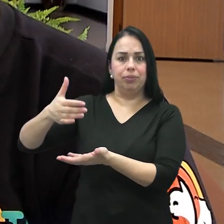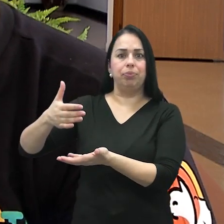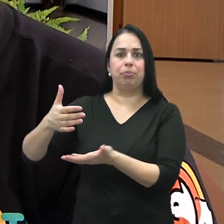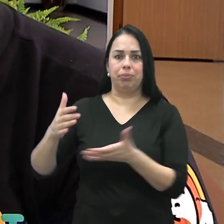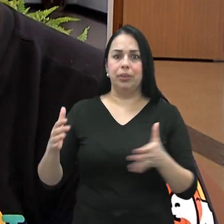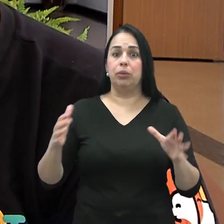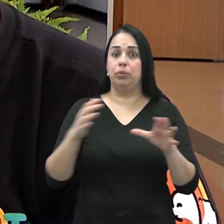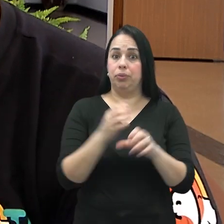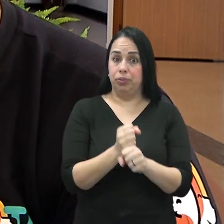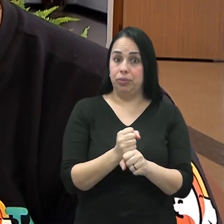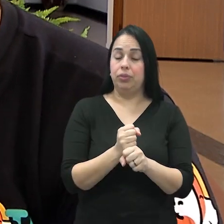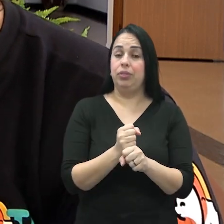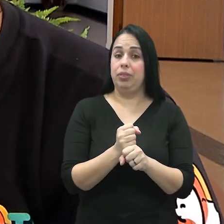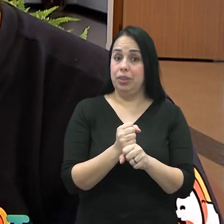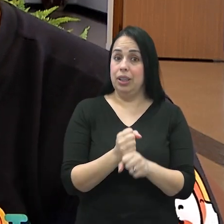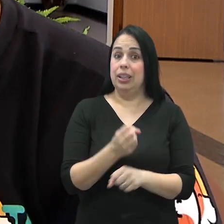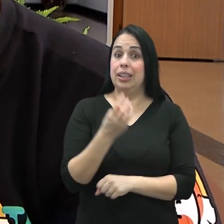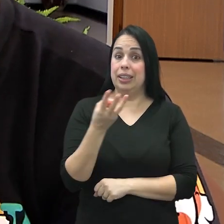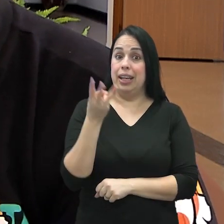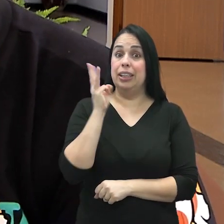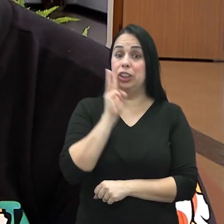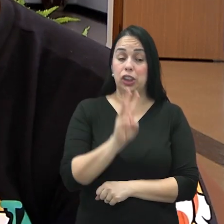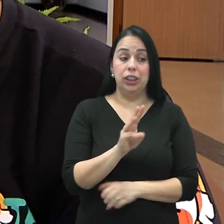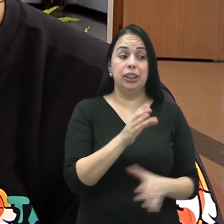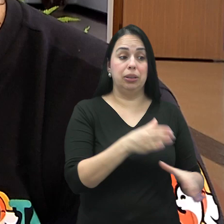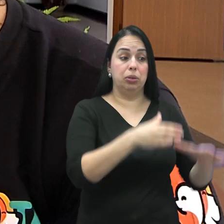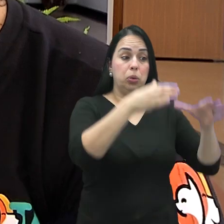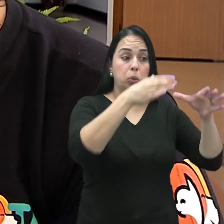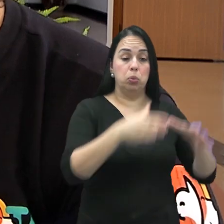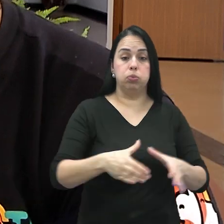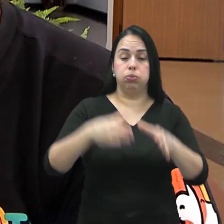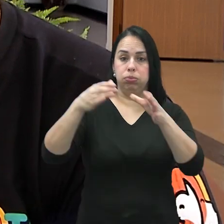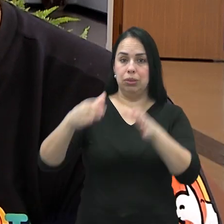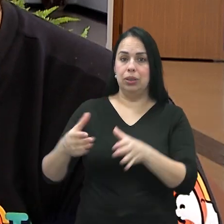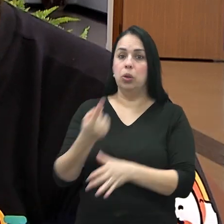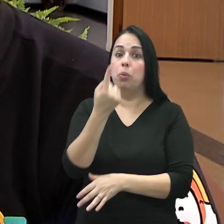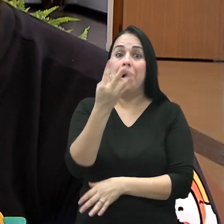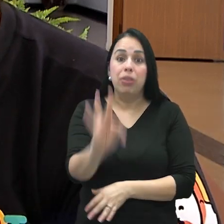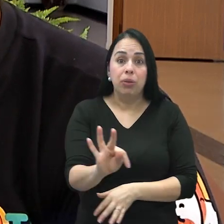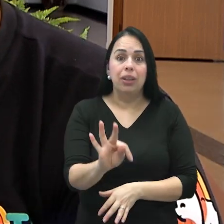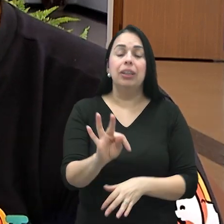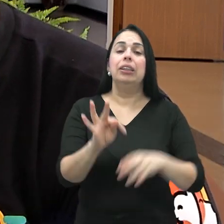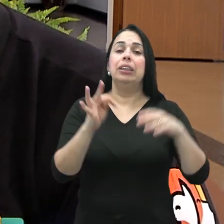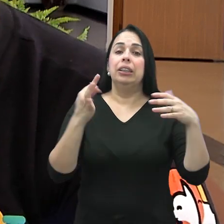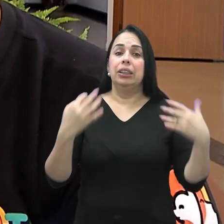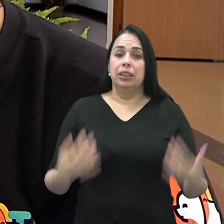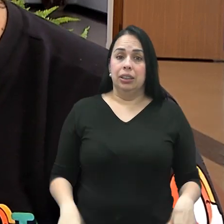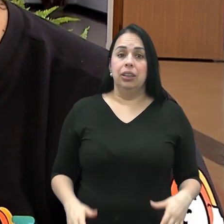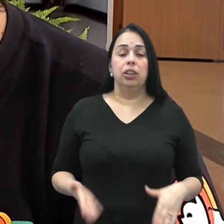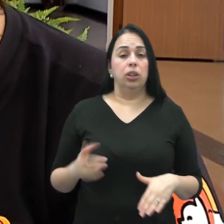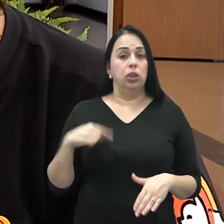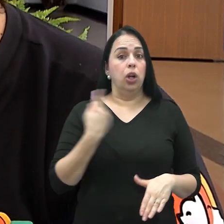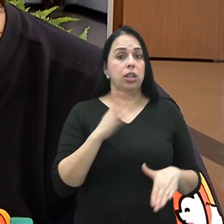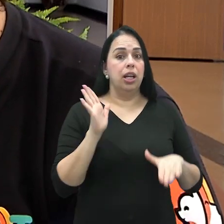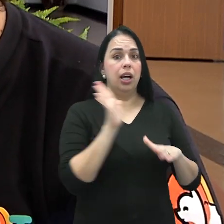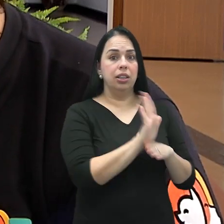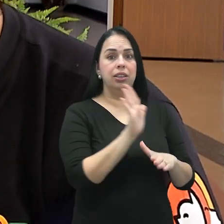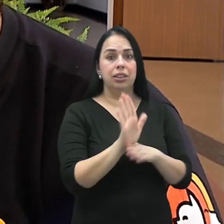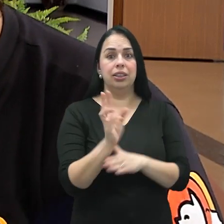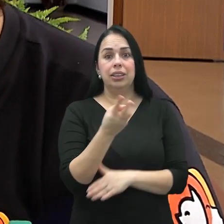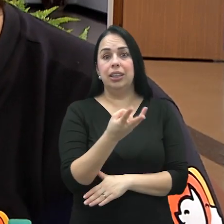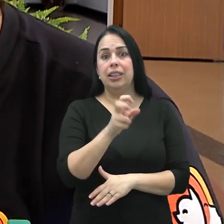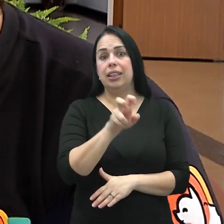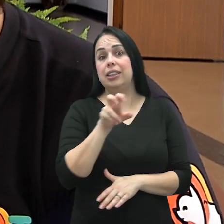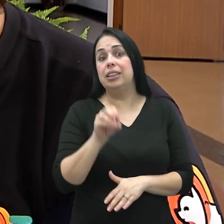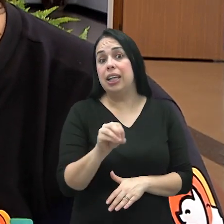mês são 2 a 3 sacos por dia, né, para chegar nessa 1 tonelada. E nós